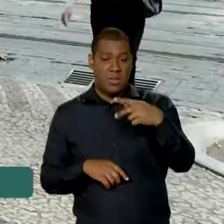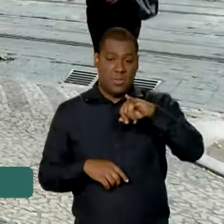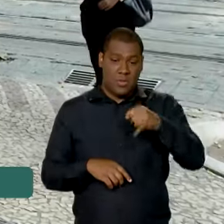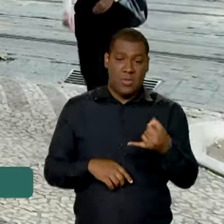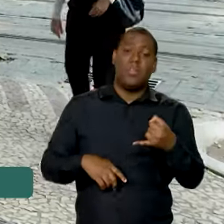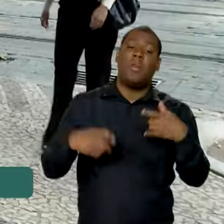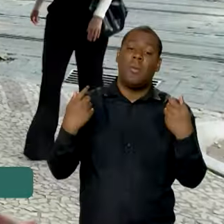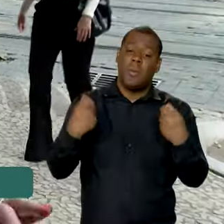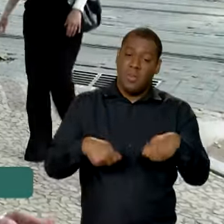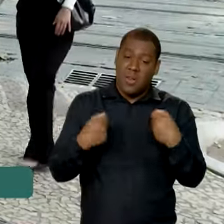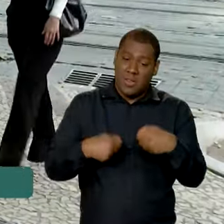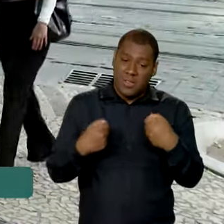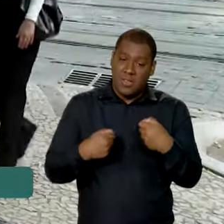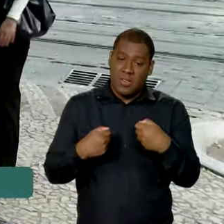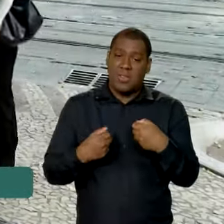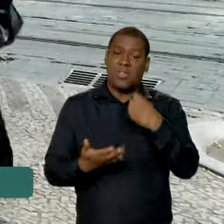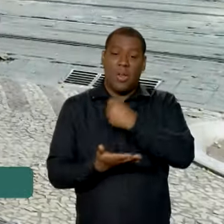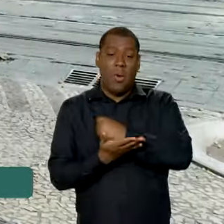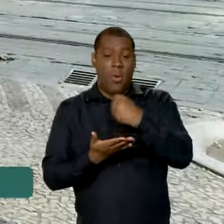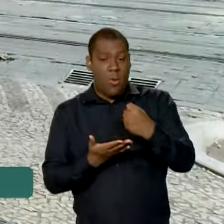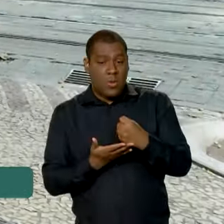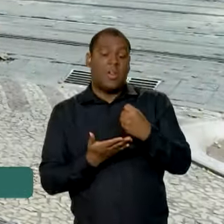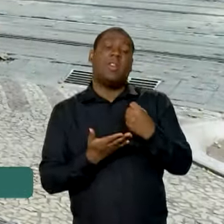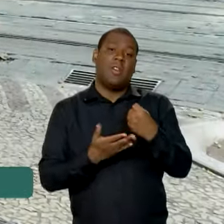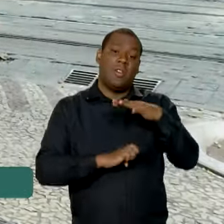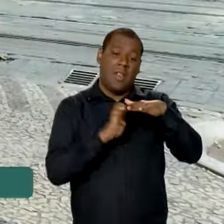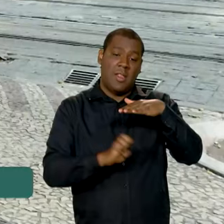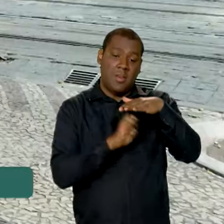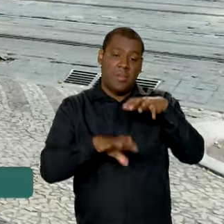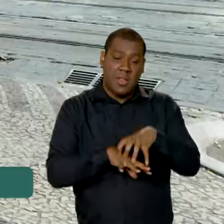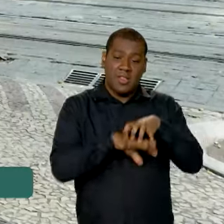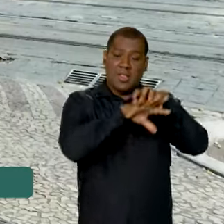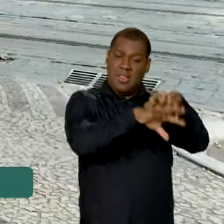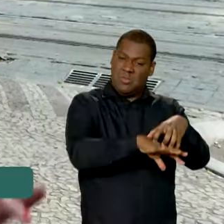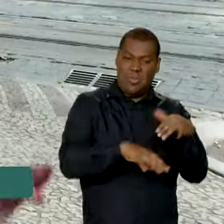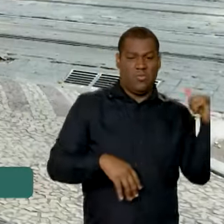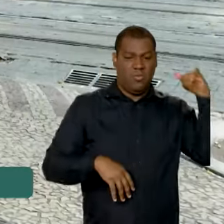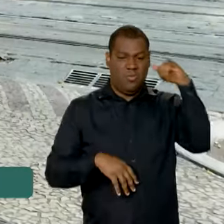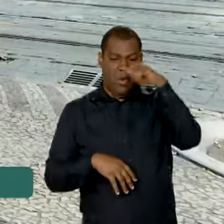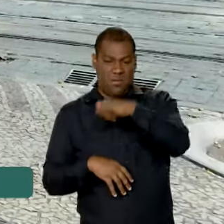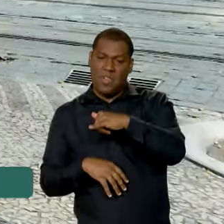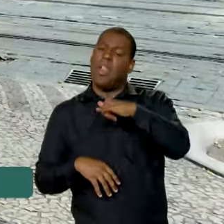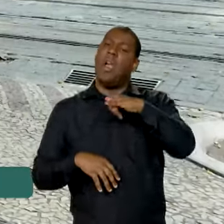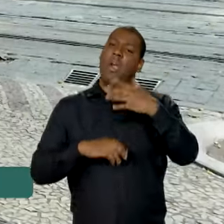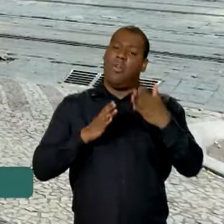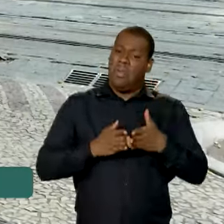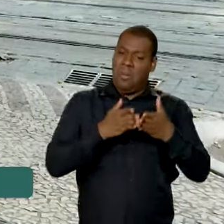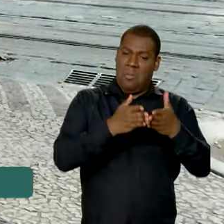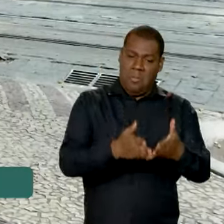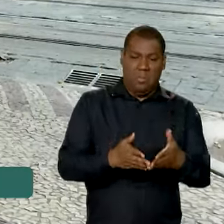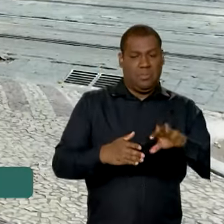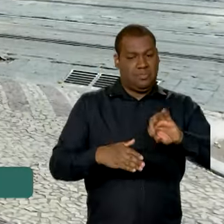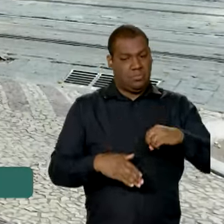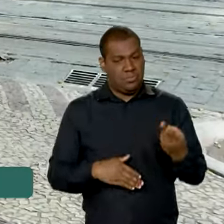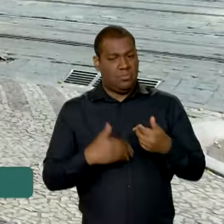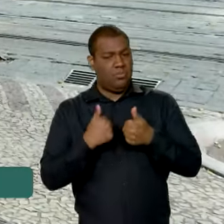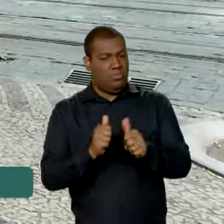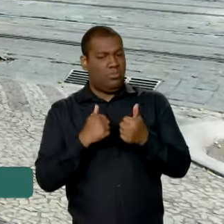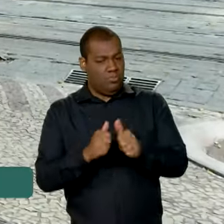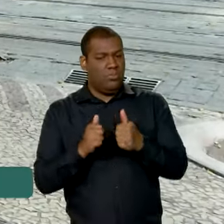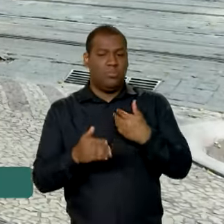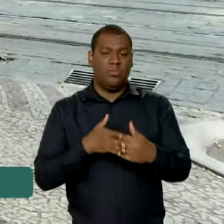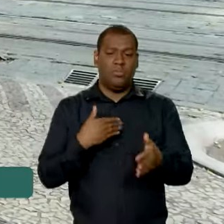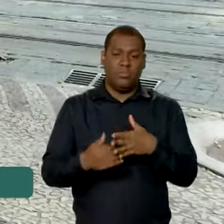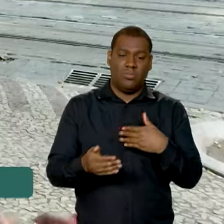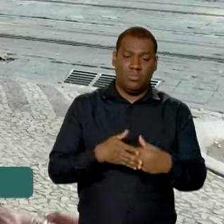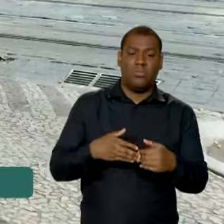ser qualquer uma, aérea, marítima, fluvial ou terrestre. No campo destinatário, a orientação é